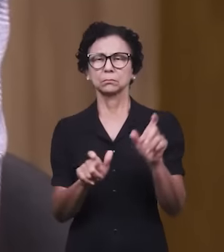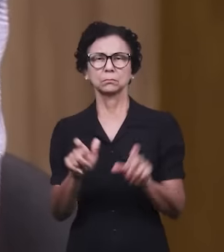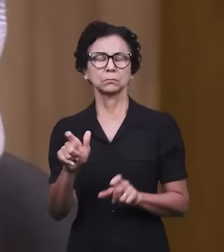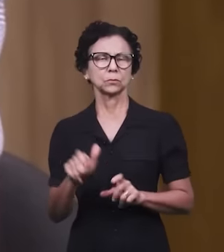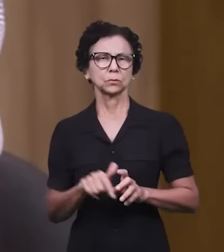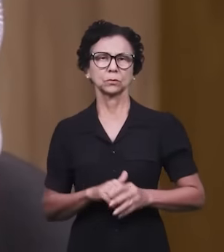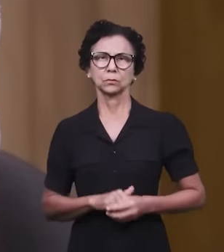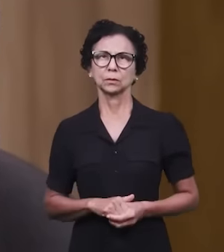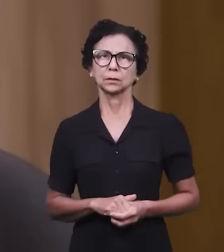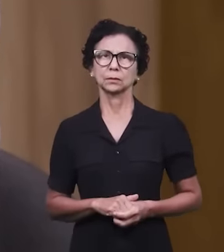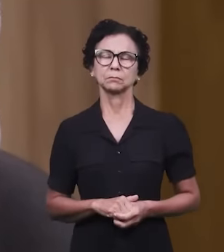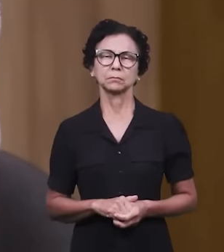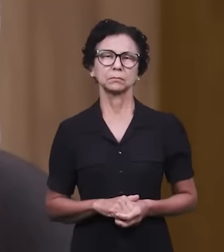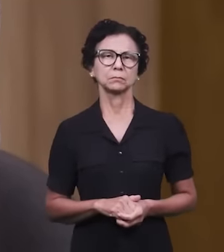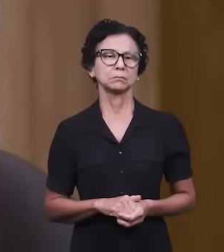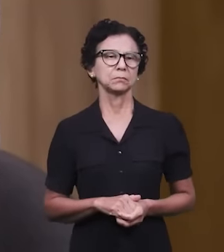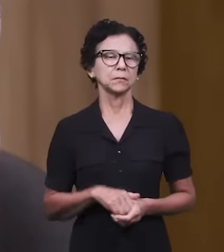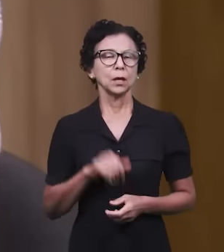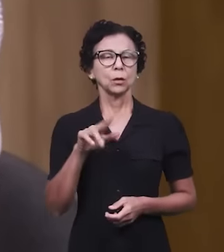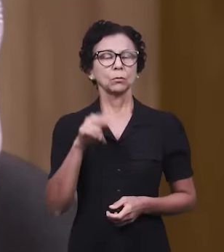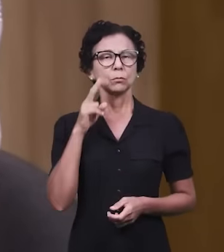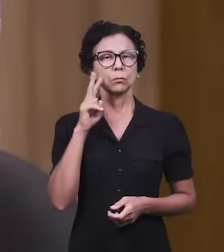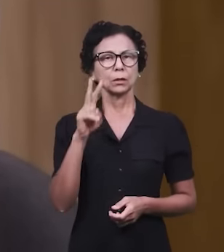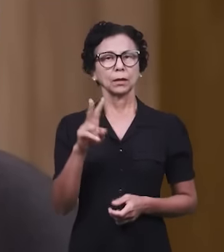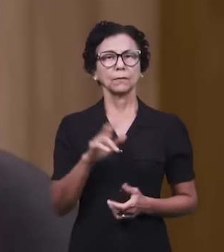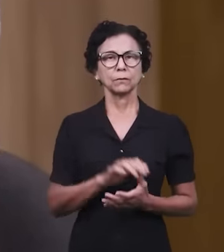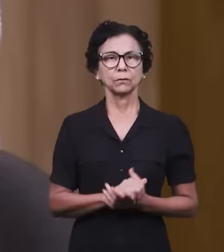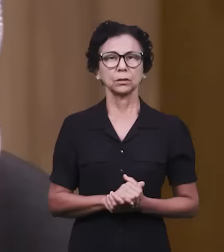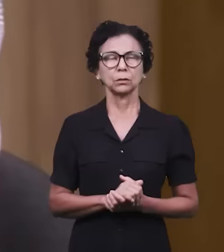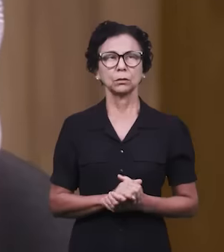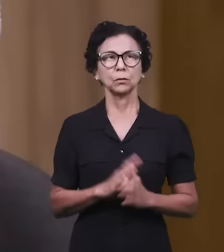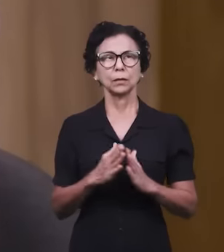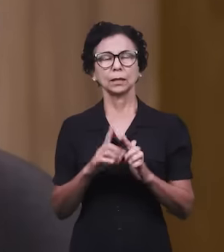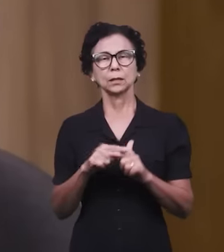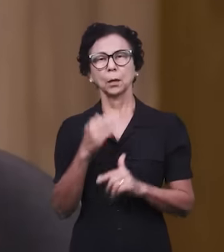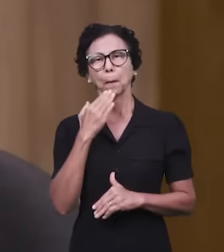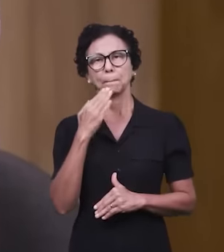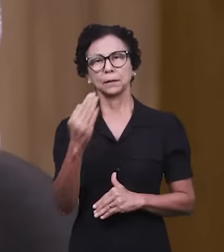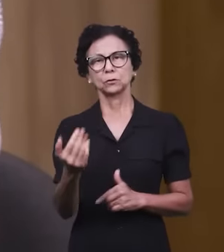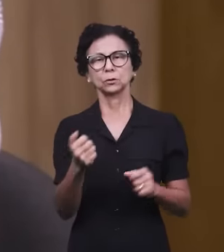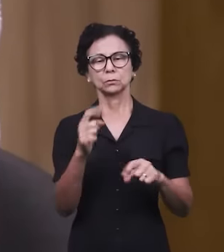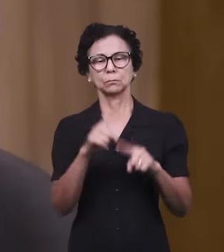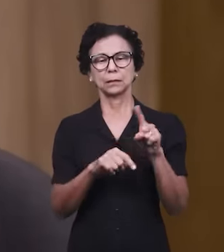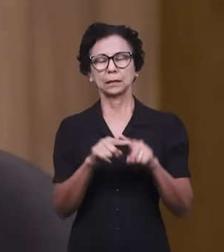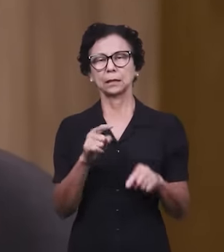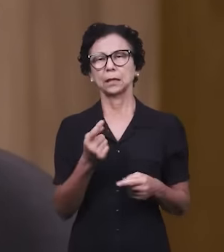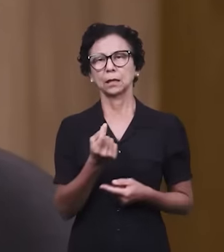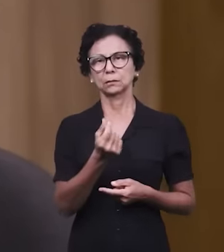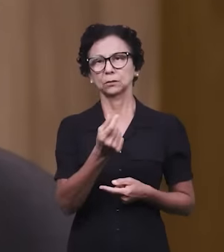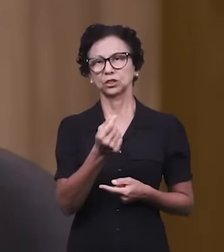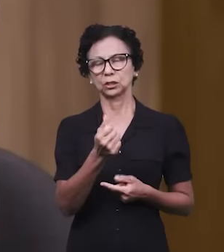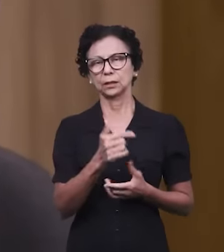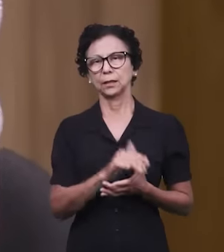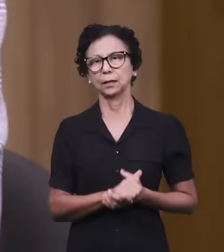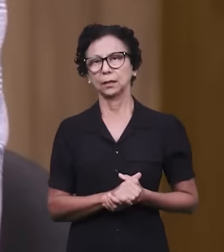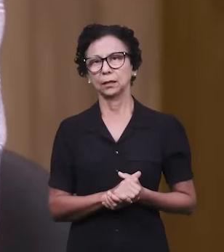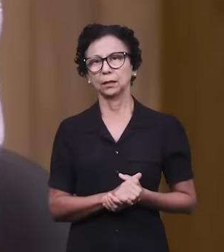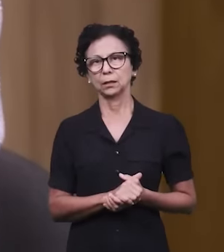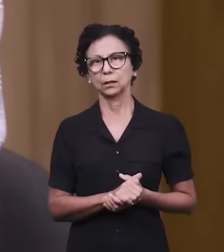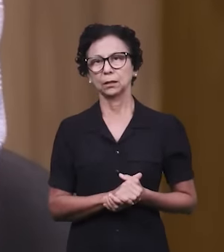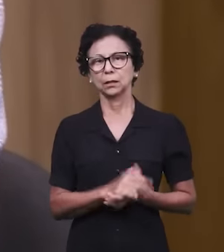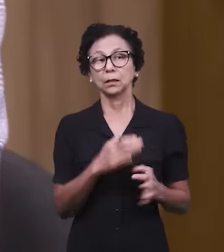viu a igreja fazendo menção de alguma coisa material, pedindo dinheiro. Nos